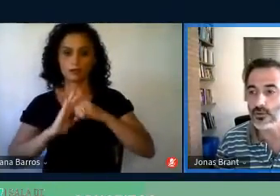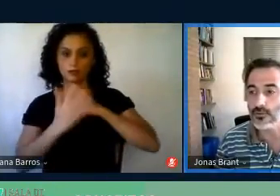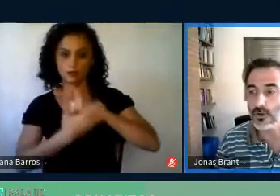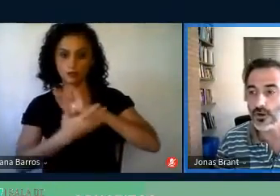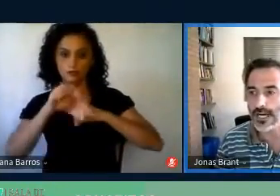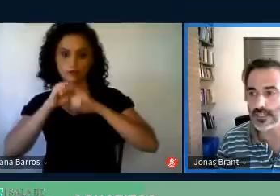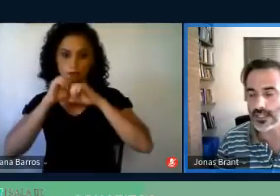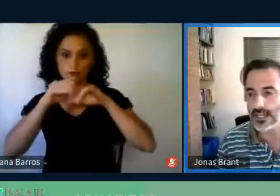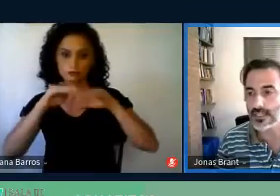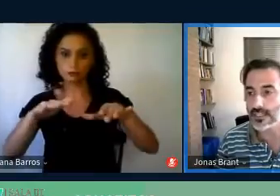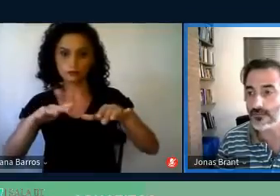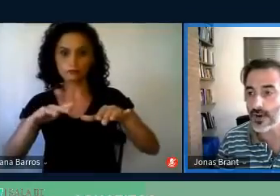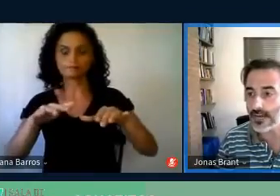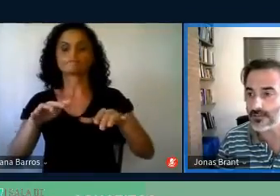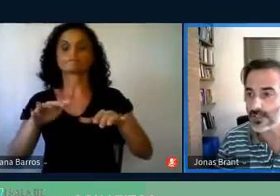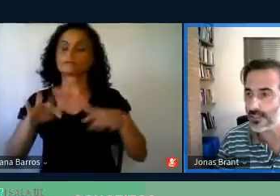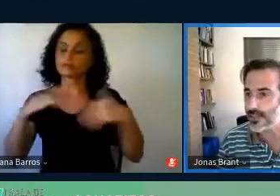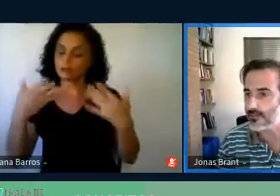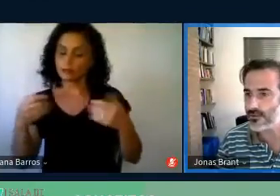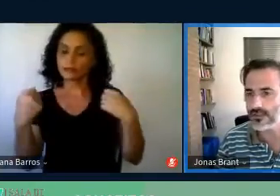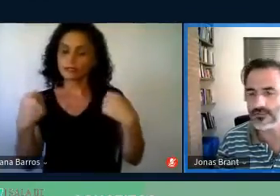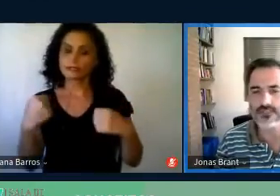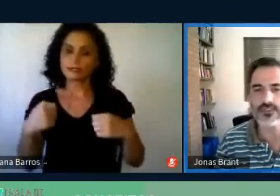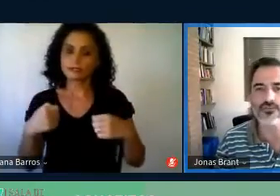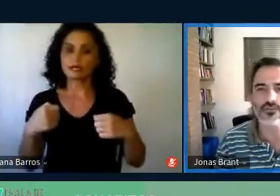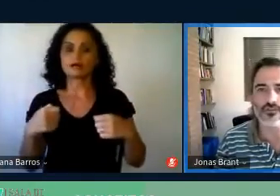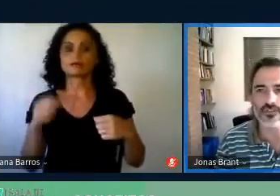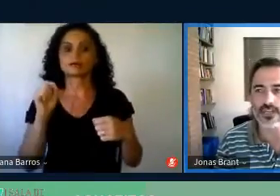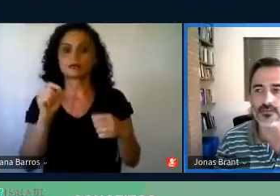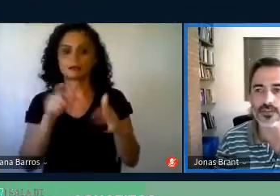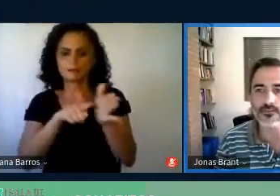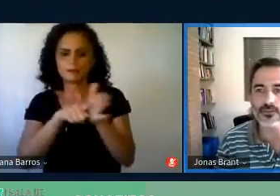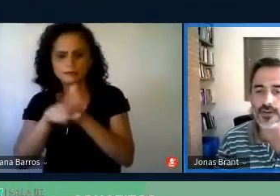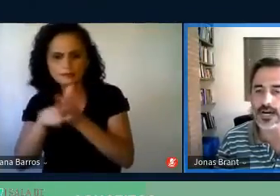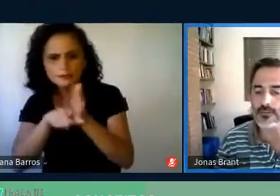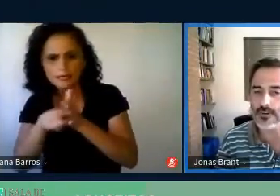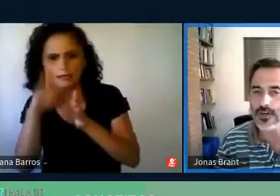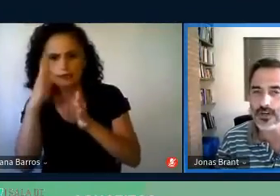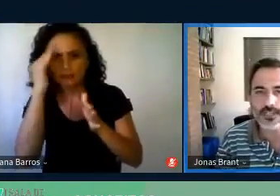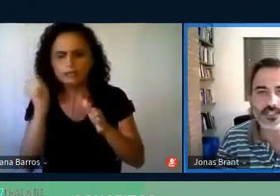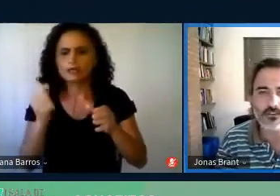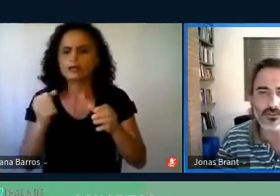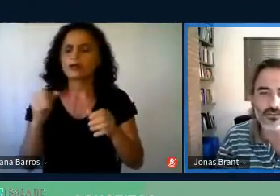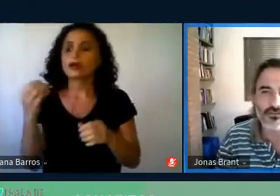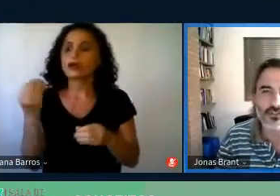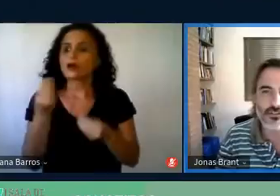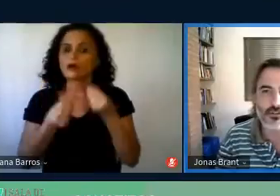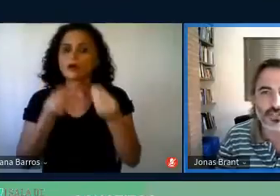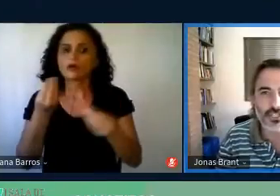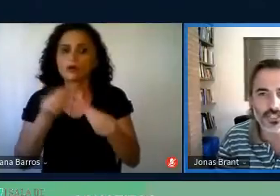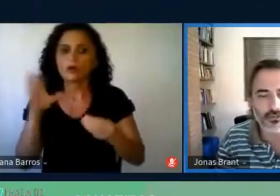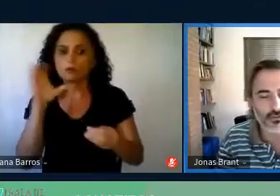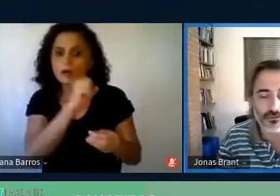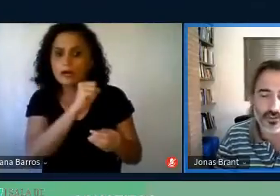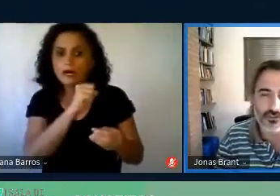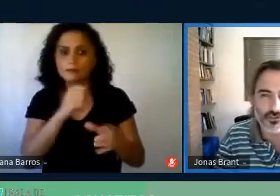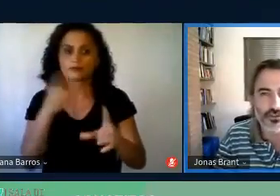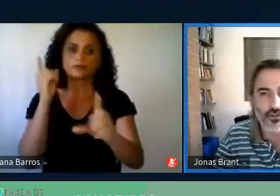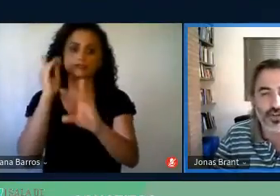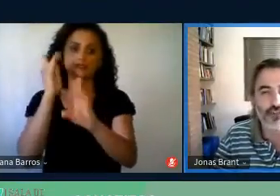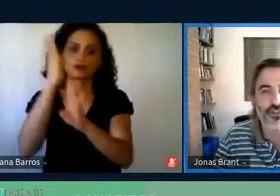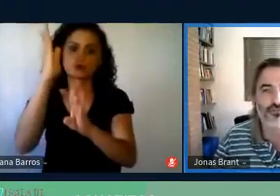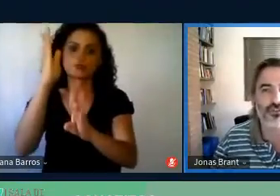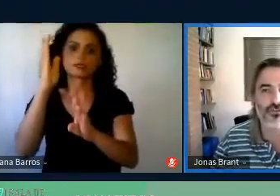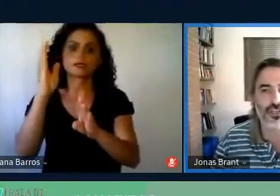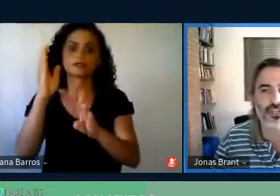internacional muito burocrática. Ela tinha que estar focada em detectar possíveis eventos novos e responder muito rápido, para tentar conter o vírus na origem, o vírus, enfim,